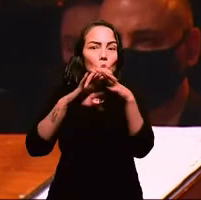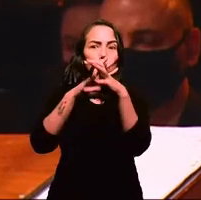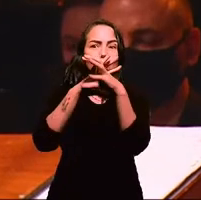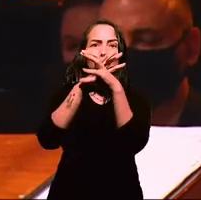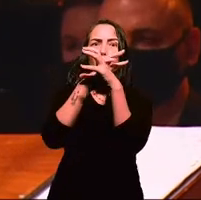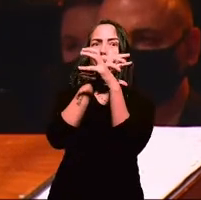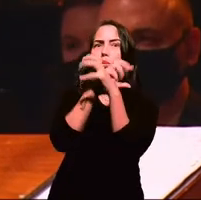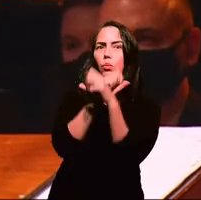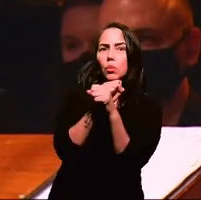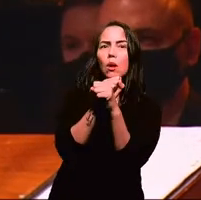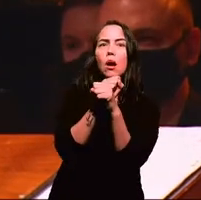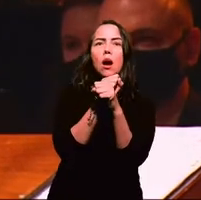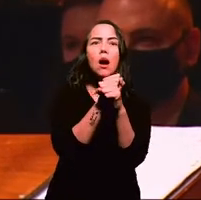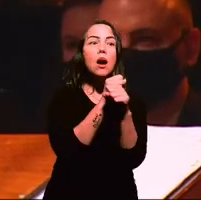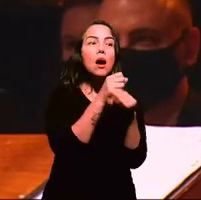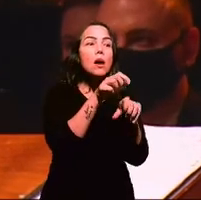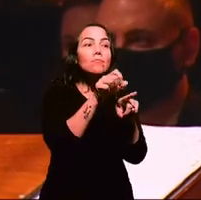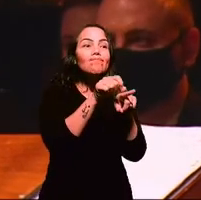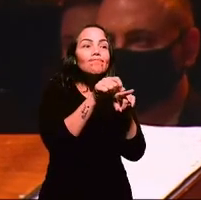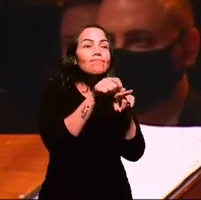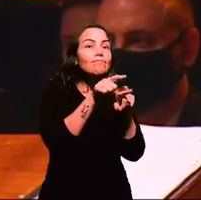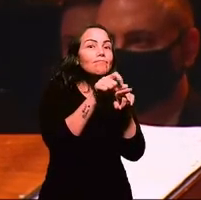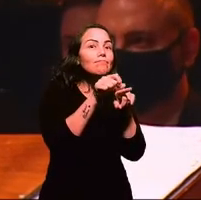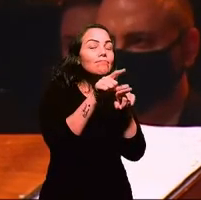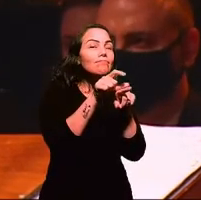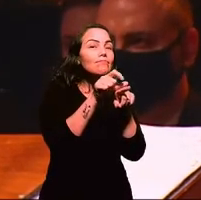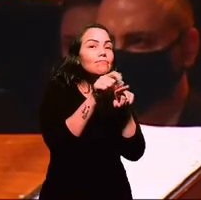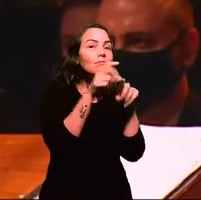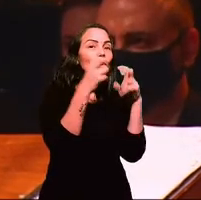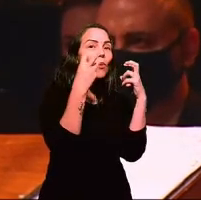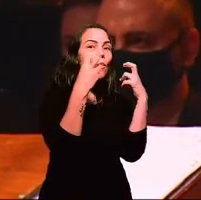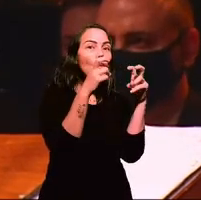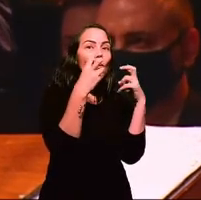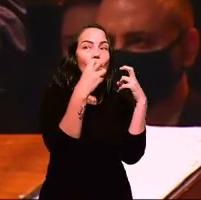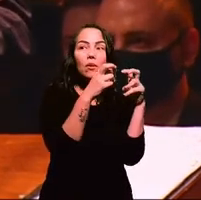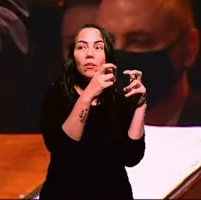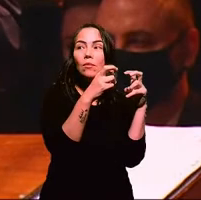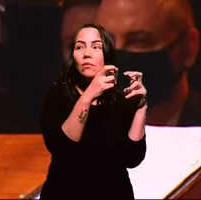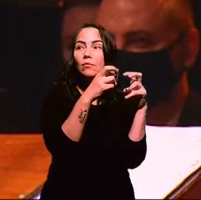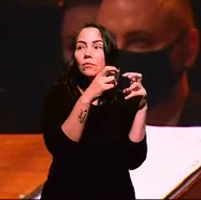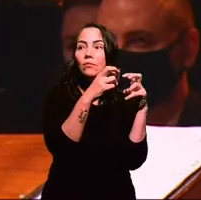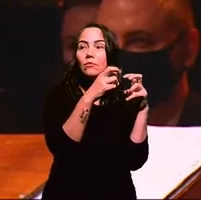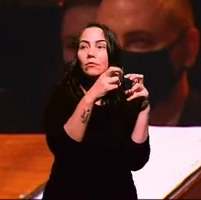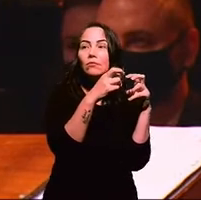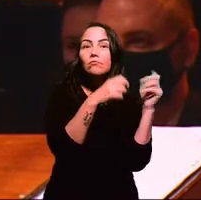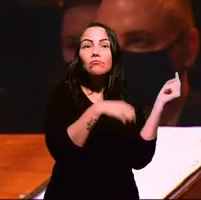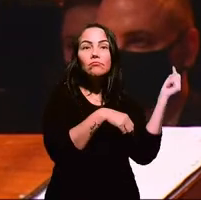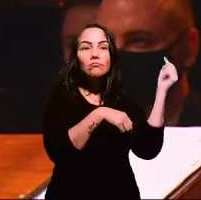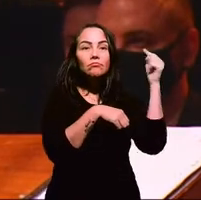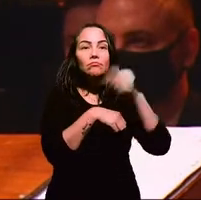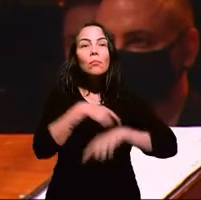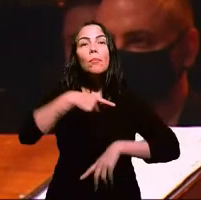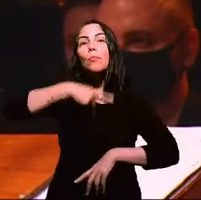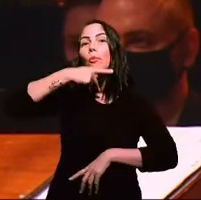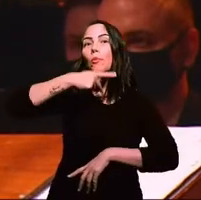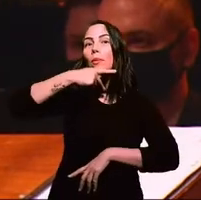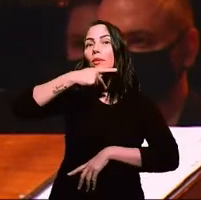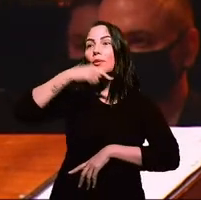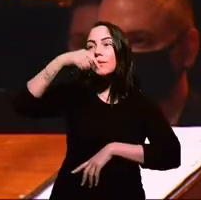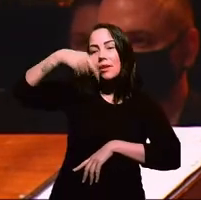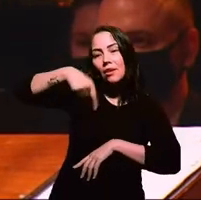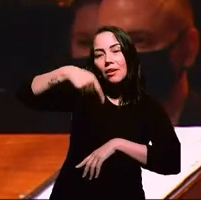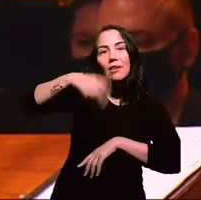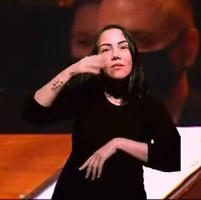veio, alugou um ônibus lá de Pomerode, está aqui com a gente também. Obrigado pela presença, né,